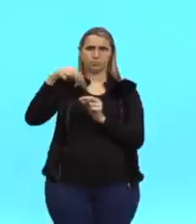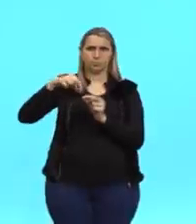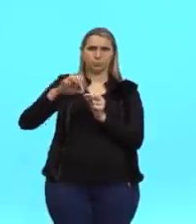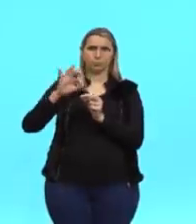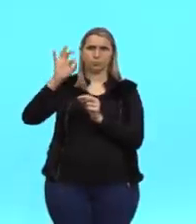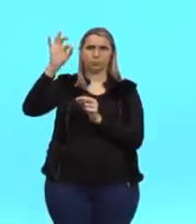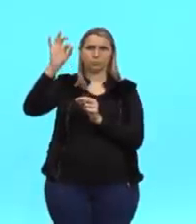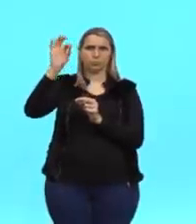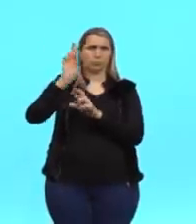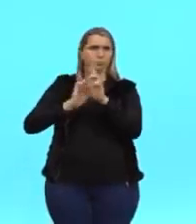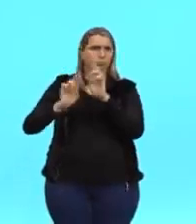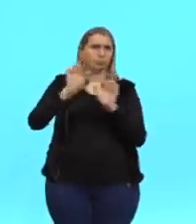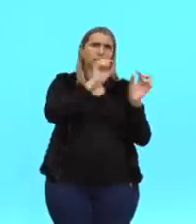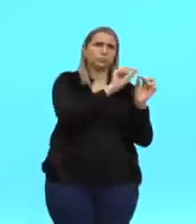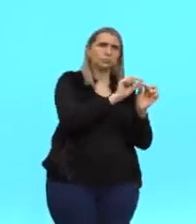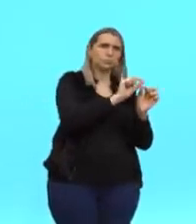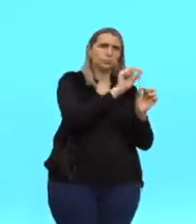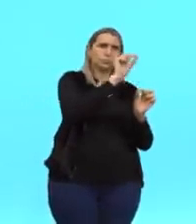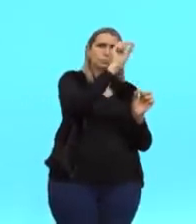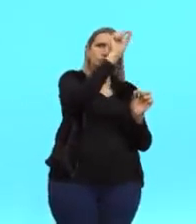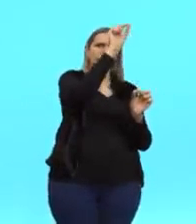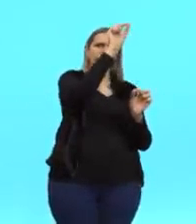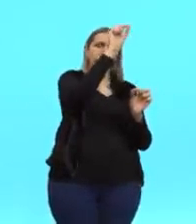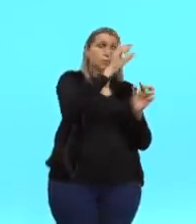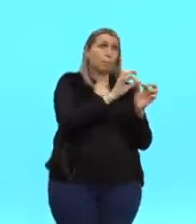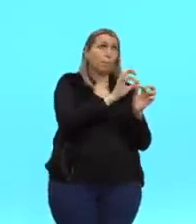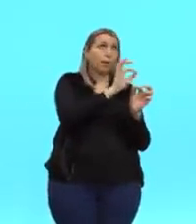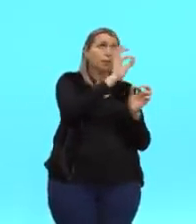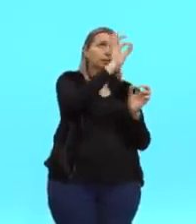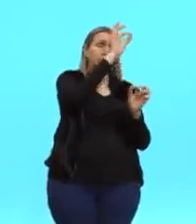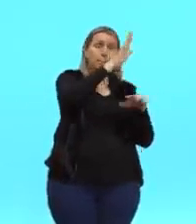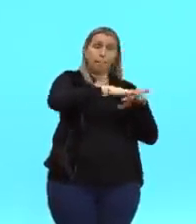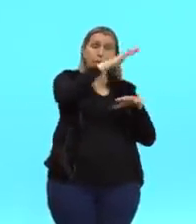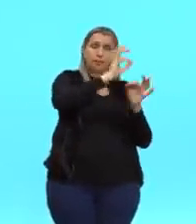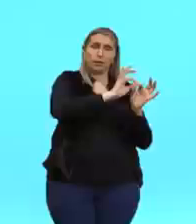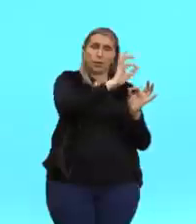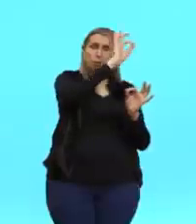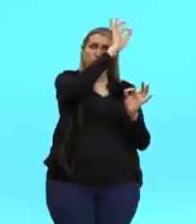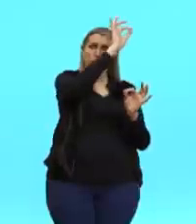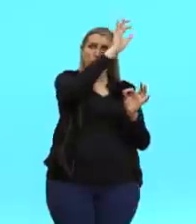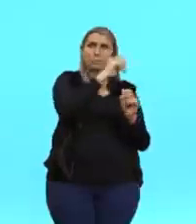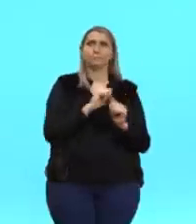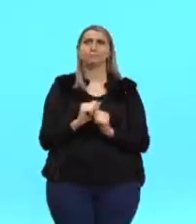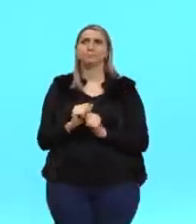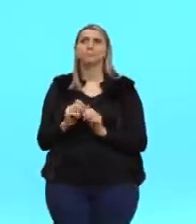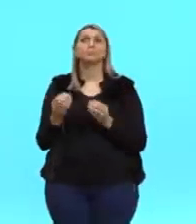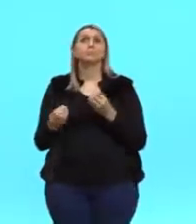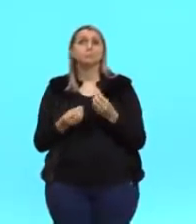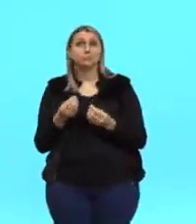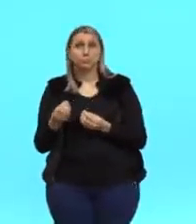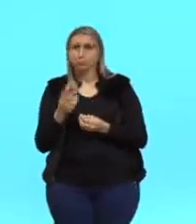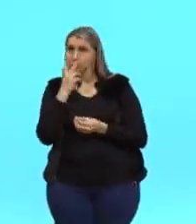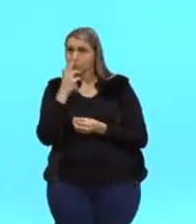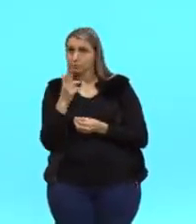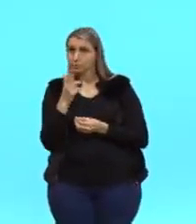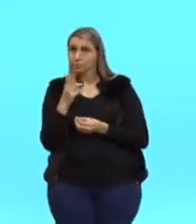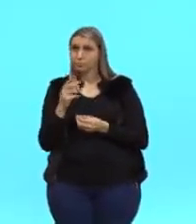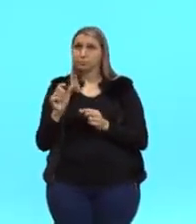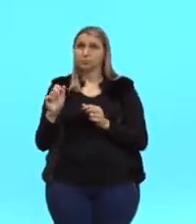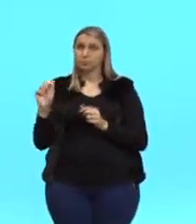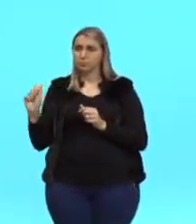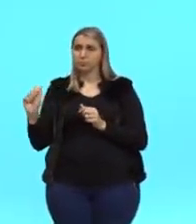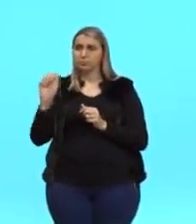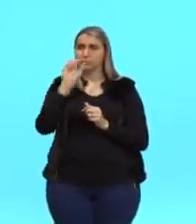está para a altura da... a maior altura da rampa, assim como a B, quem é a